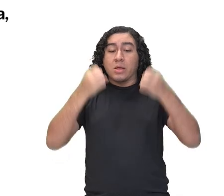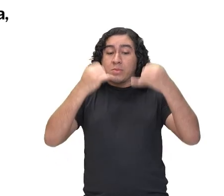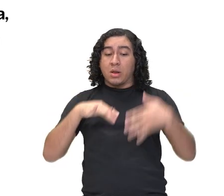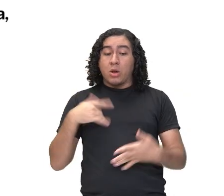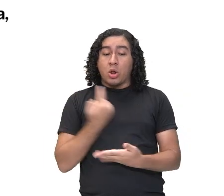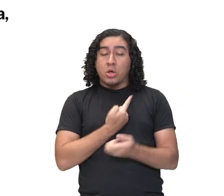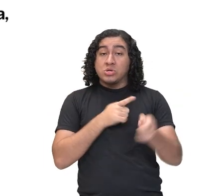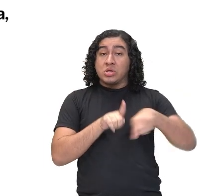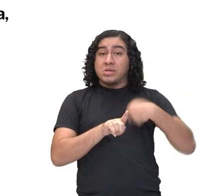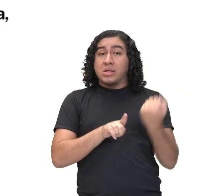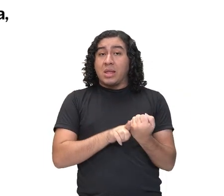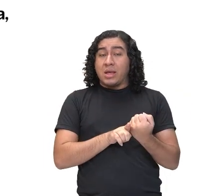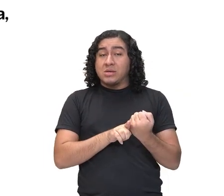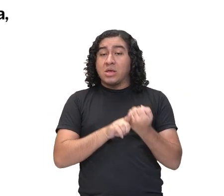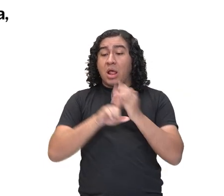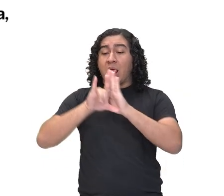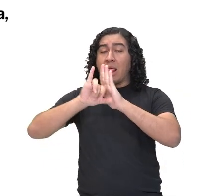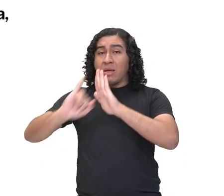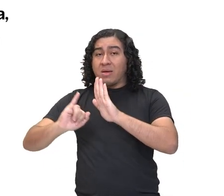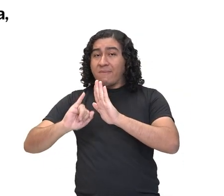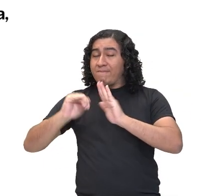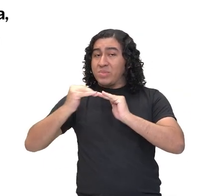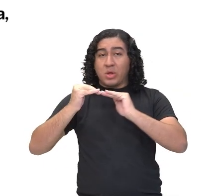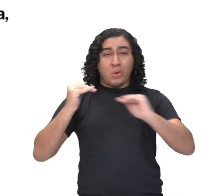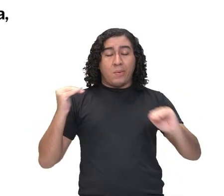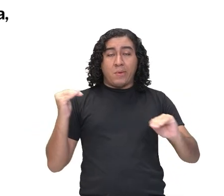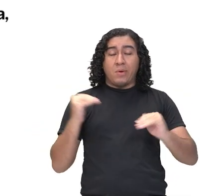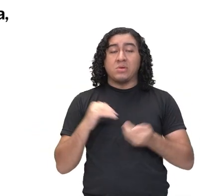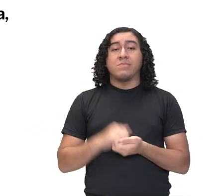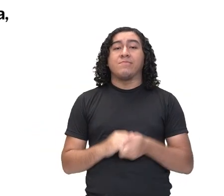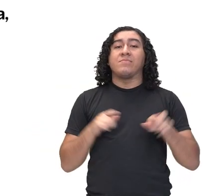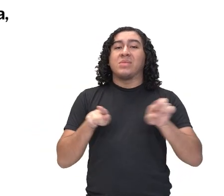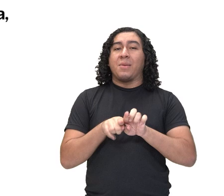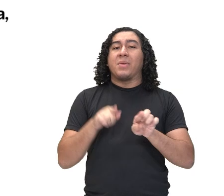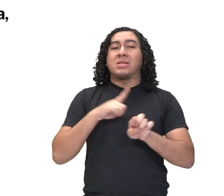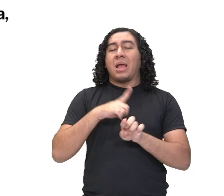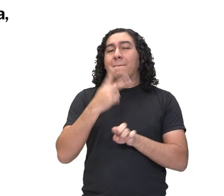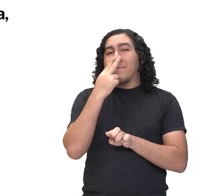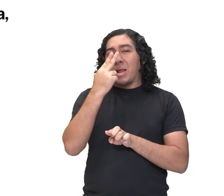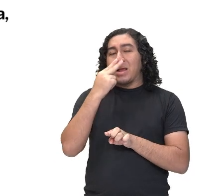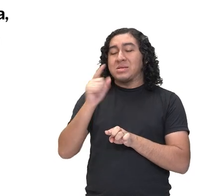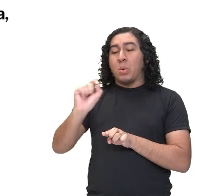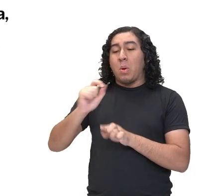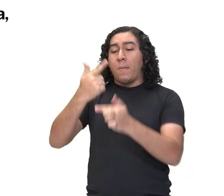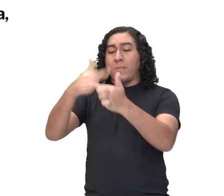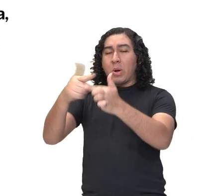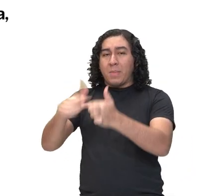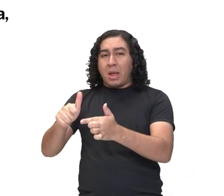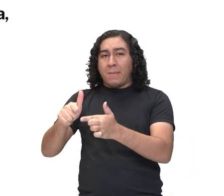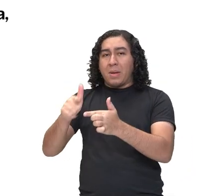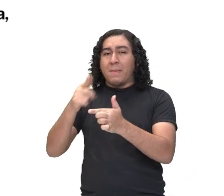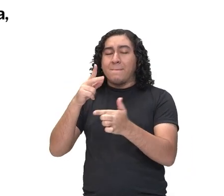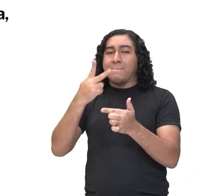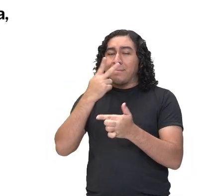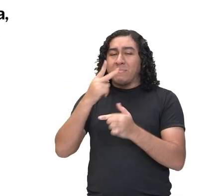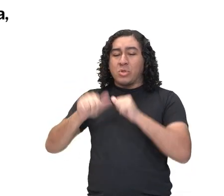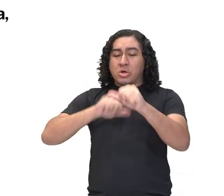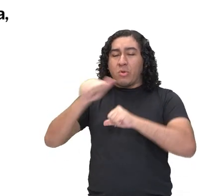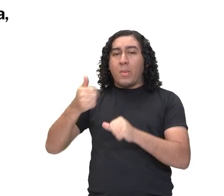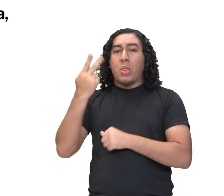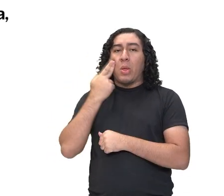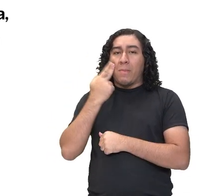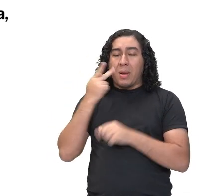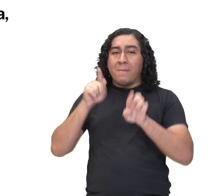em descumprimento da lei e naturalizando um problema que deveria ser prioridade absoluta de